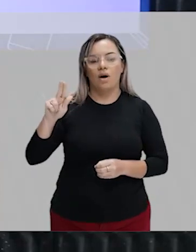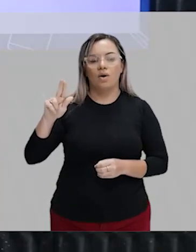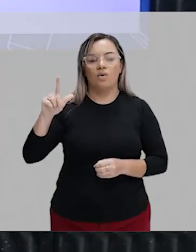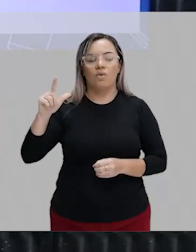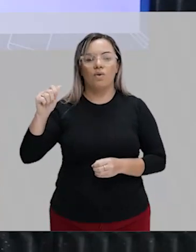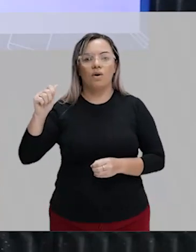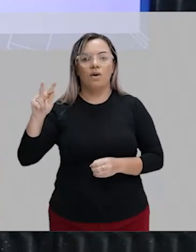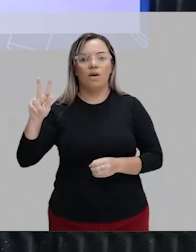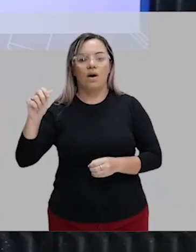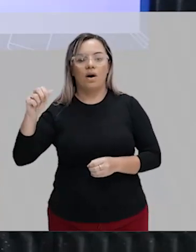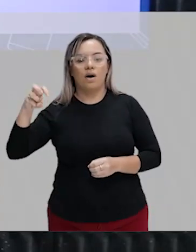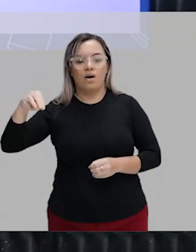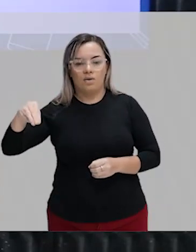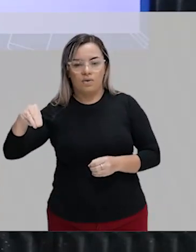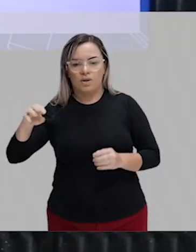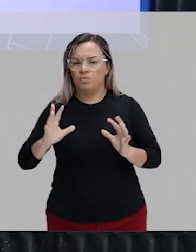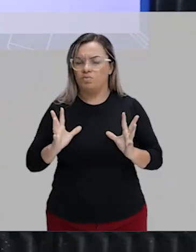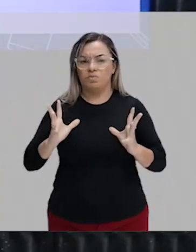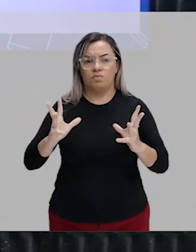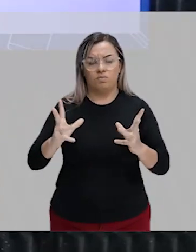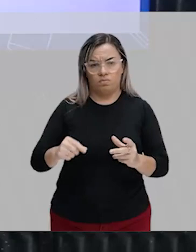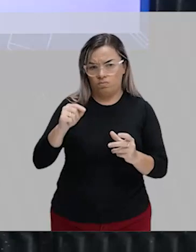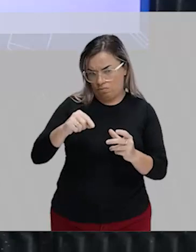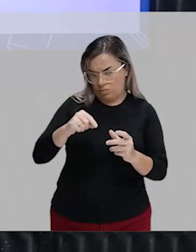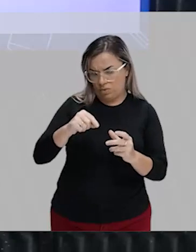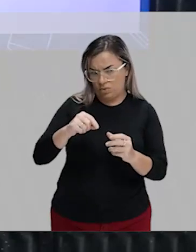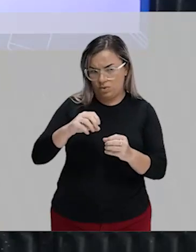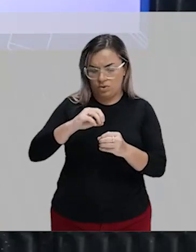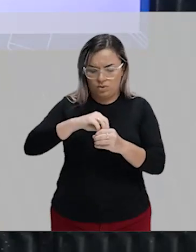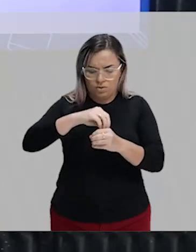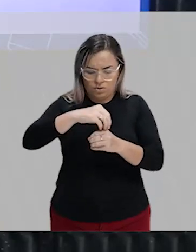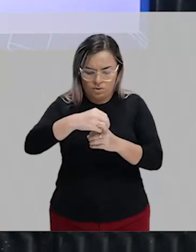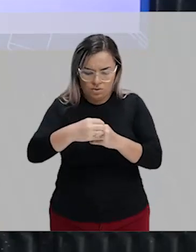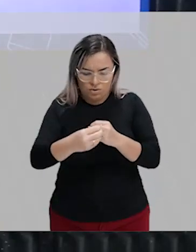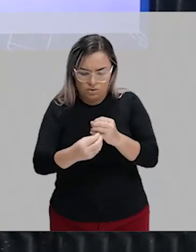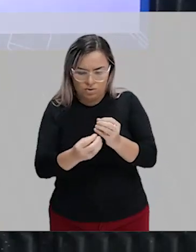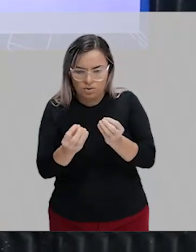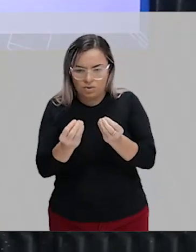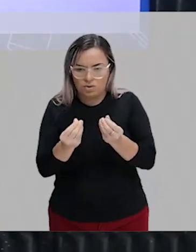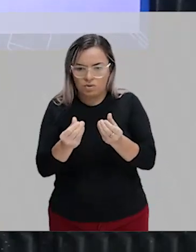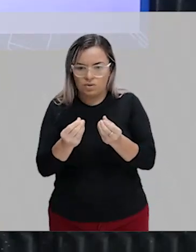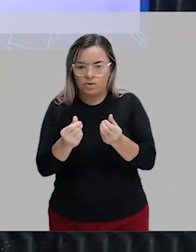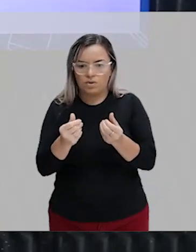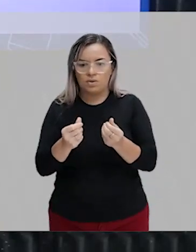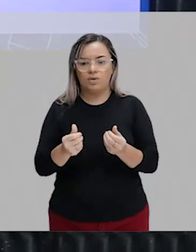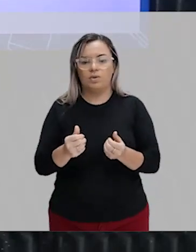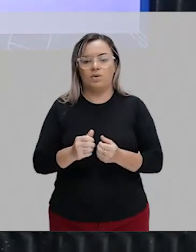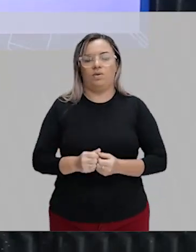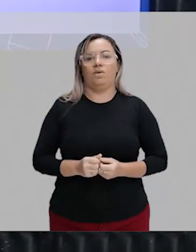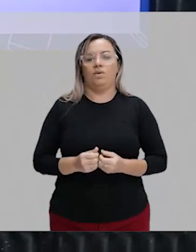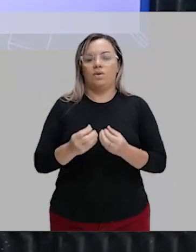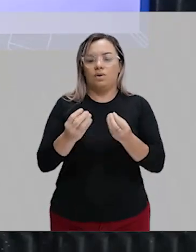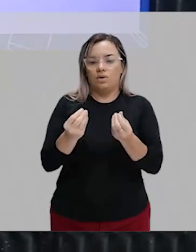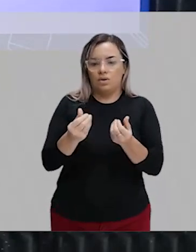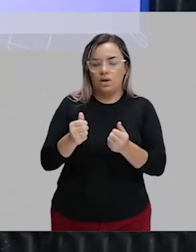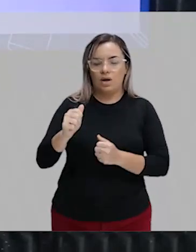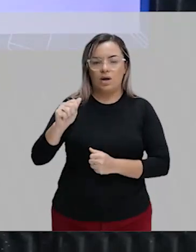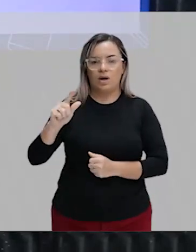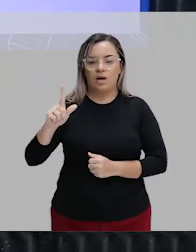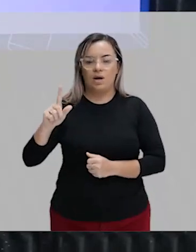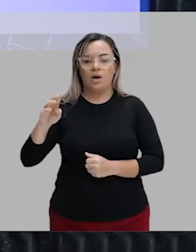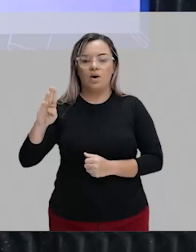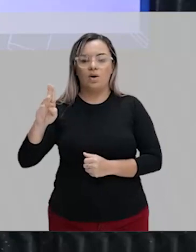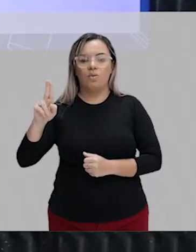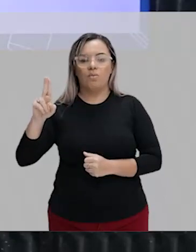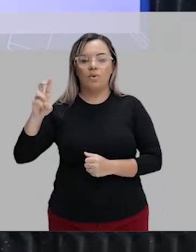todas essas substâncias que tinham essas semelhanças eram chamadas de substâncias albuminoides,